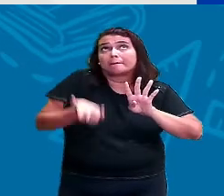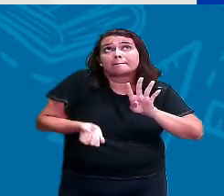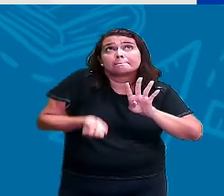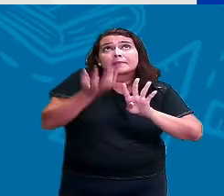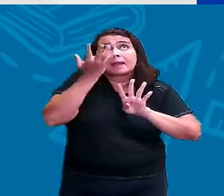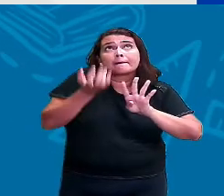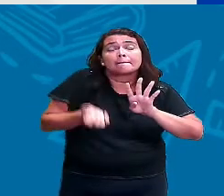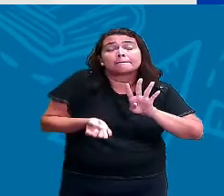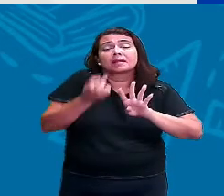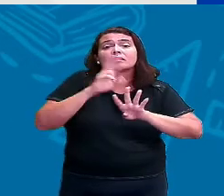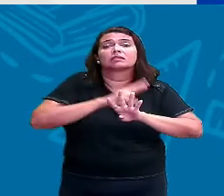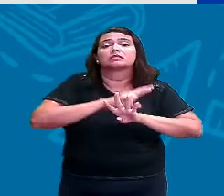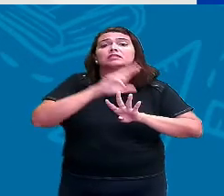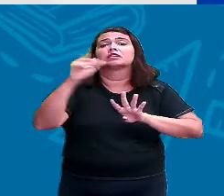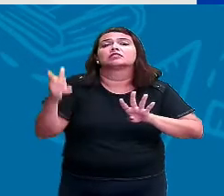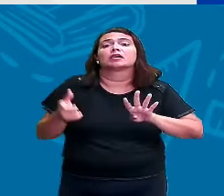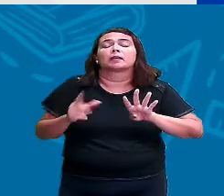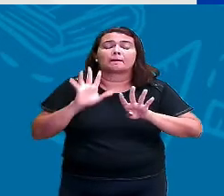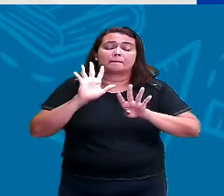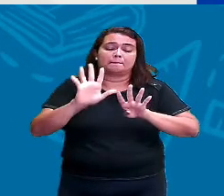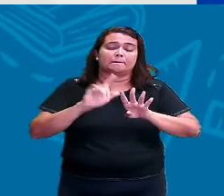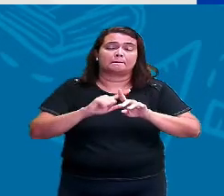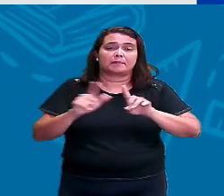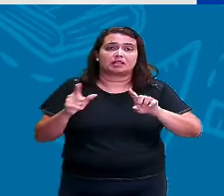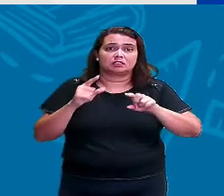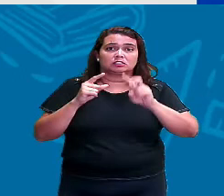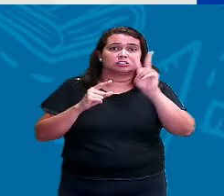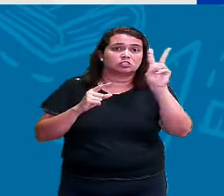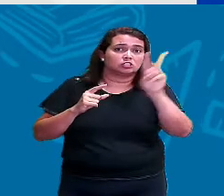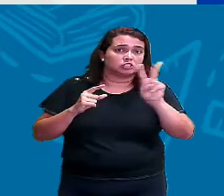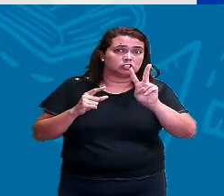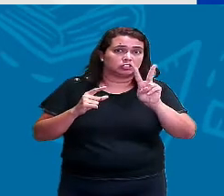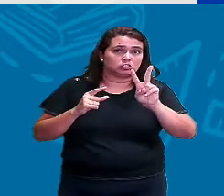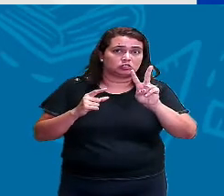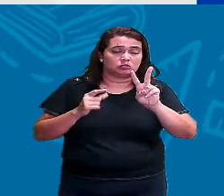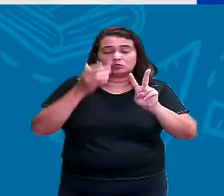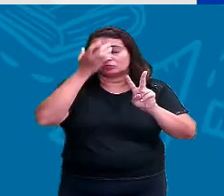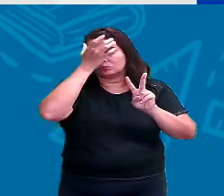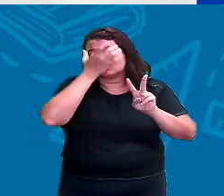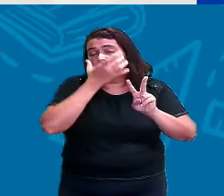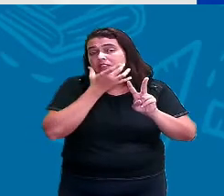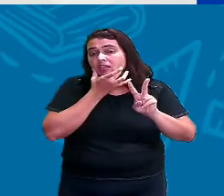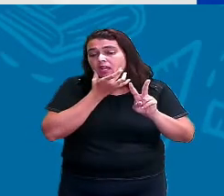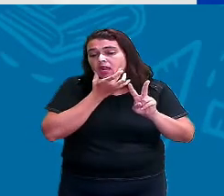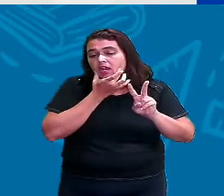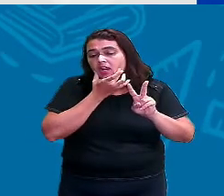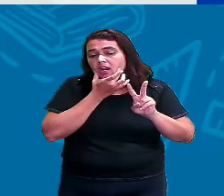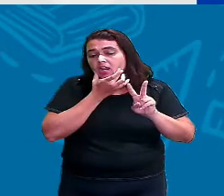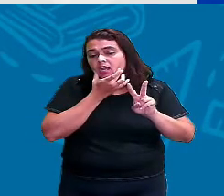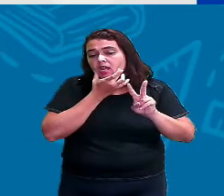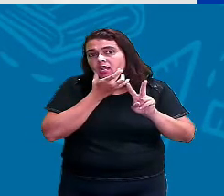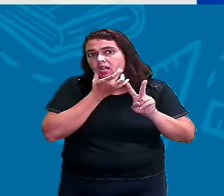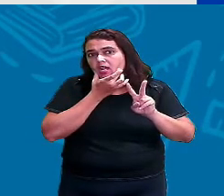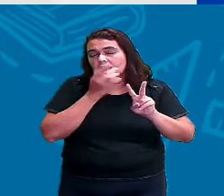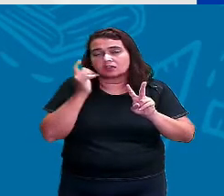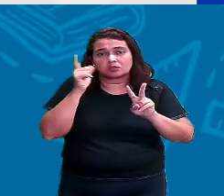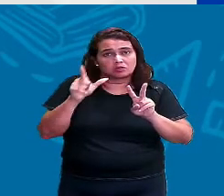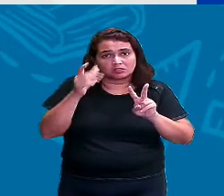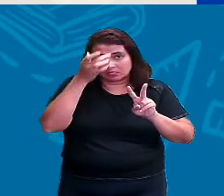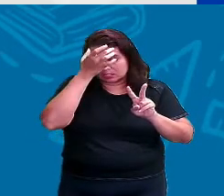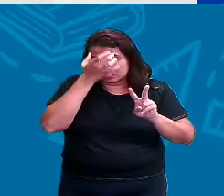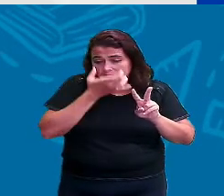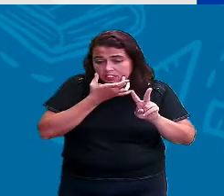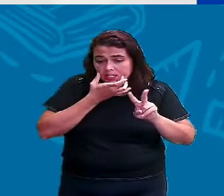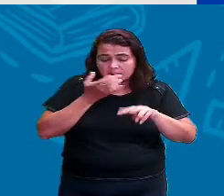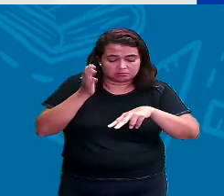quer saber o quê? No segundo lançamento ser cara. Olha aí o segundo lançamento ser cara.